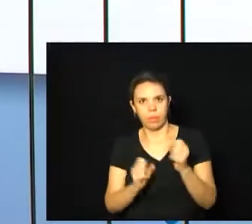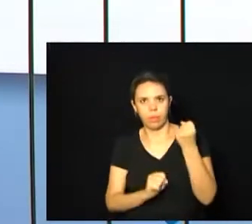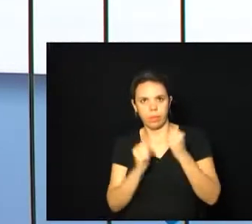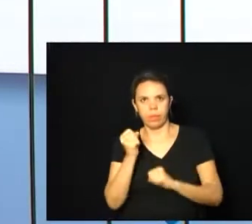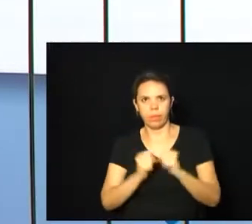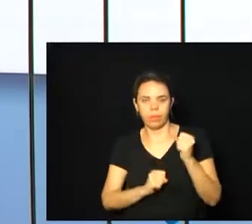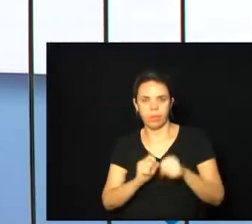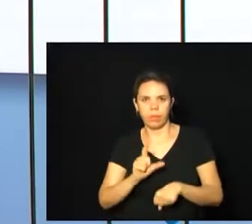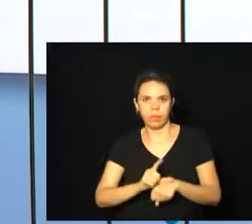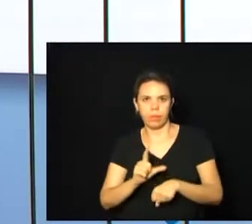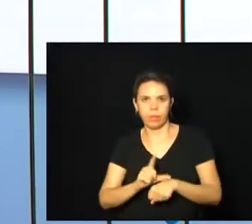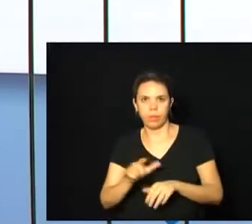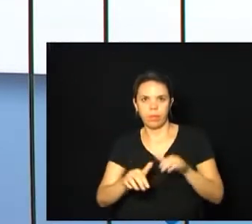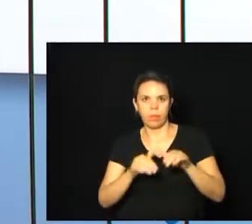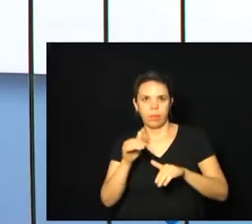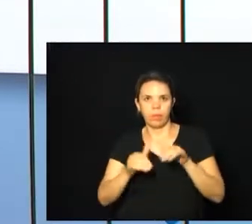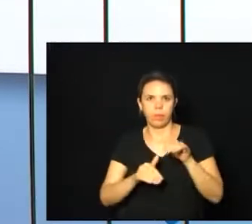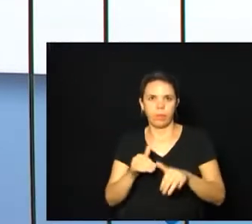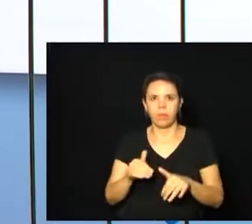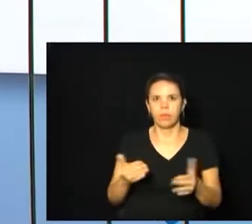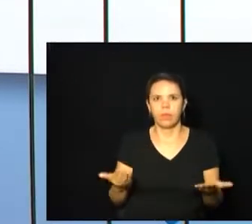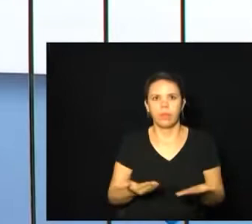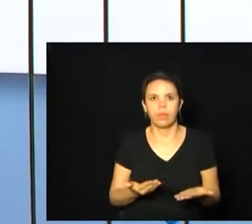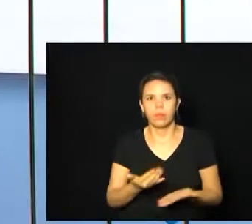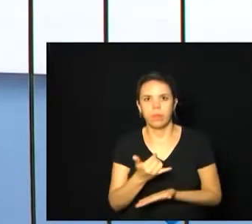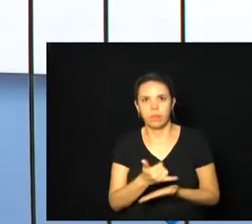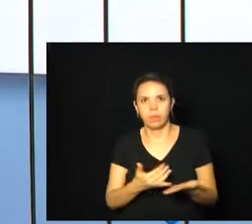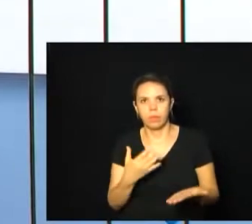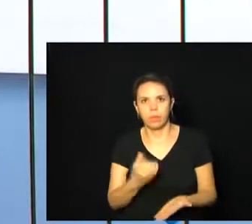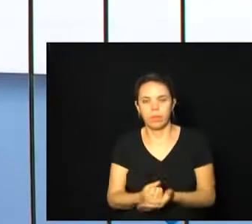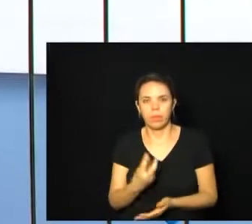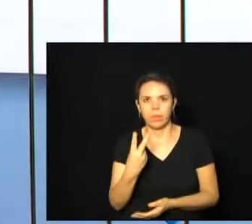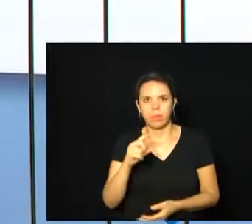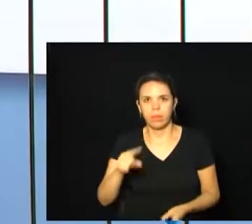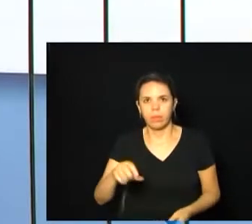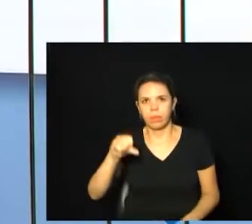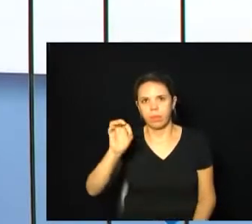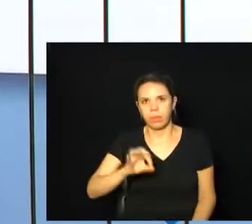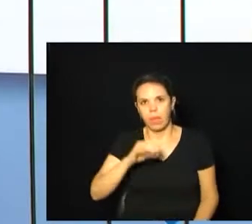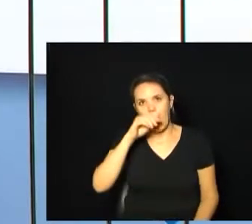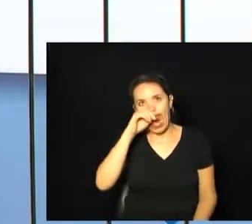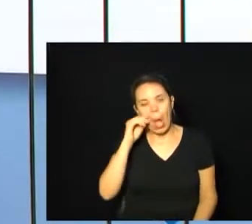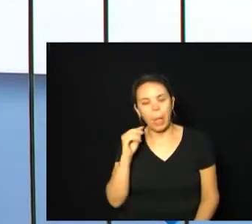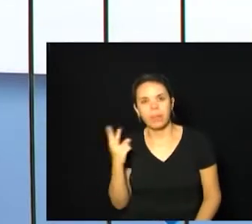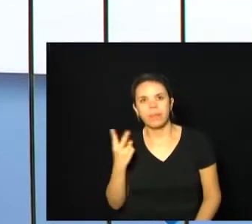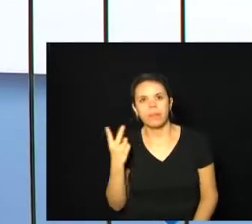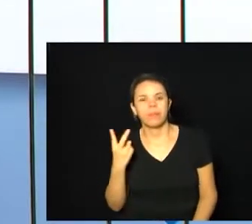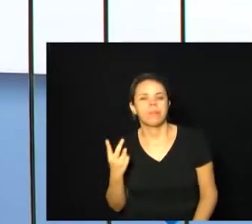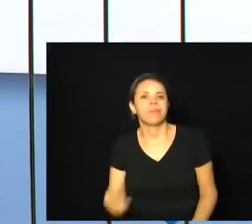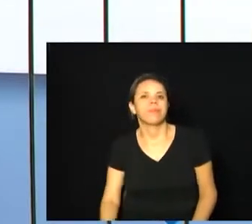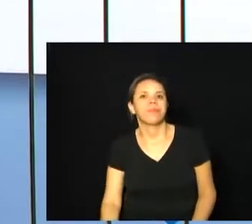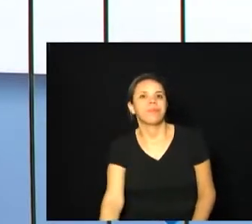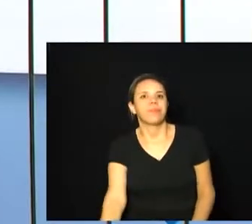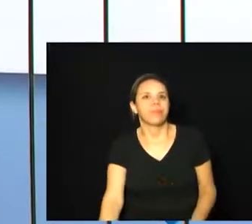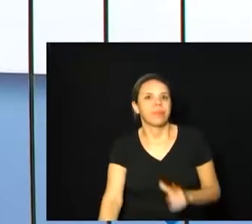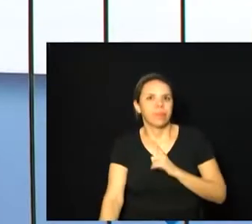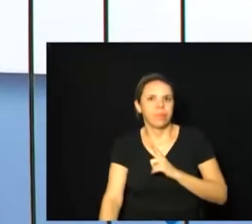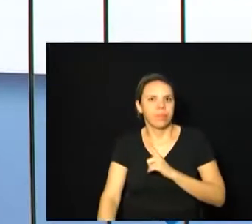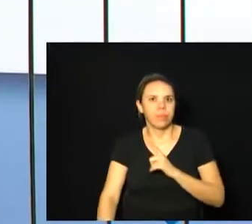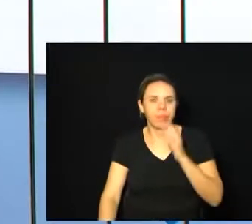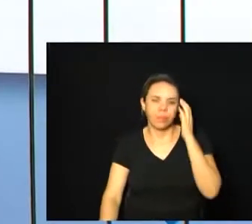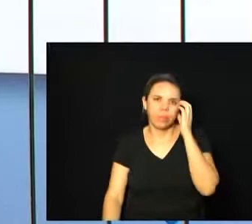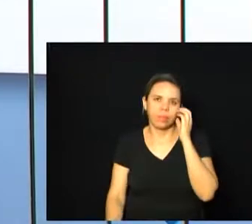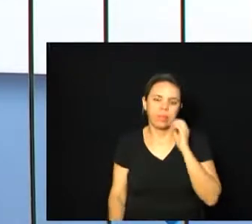industrial e logístico. Em vez da atual alíquota de 2,9% sobre o valor venal, haverá